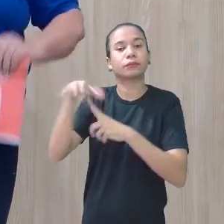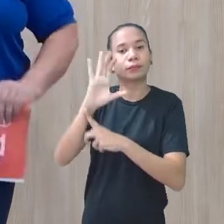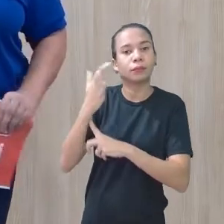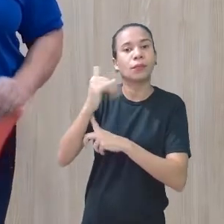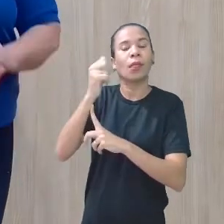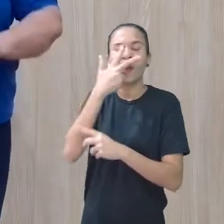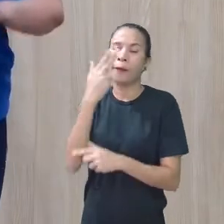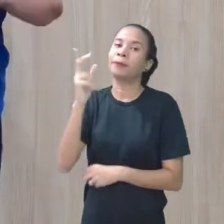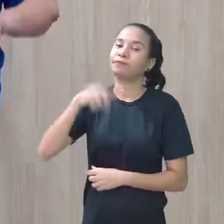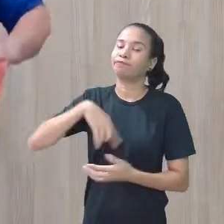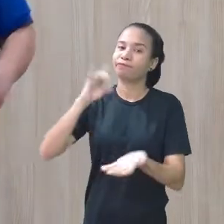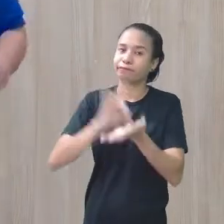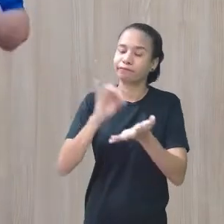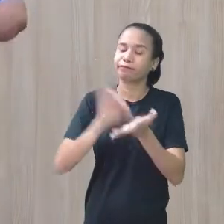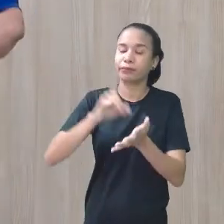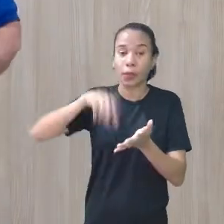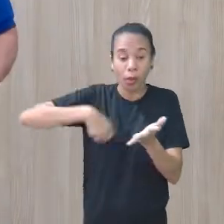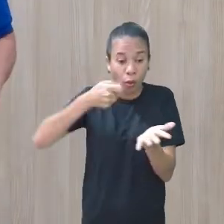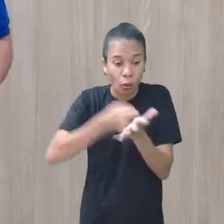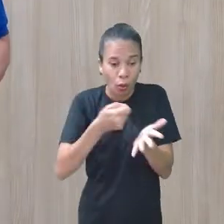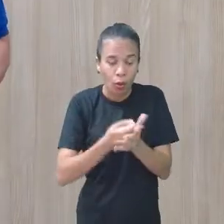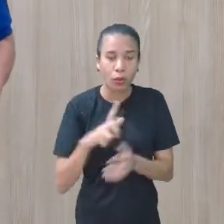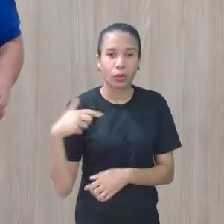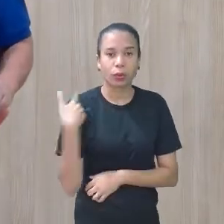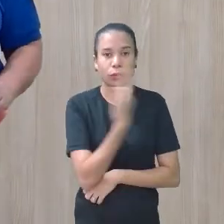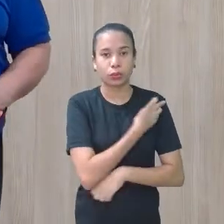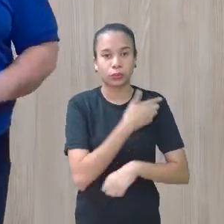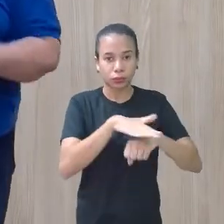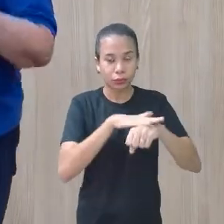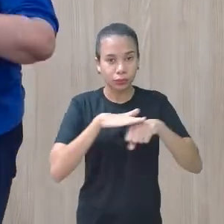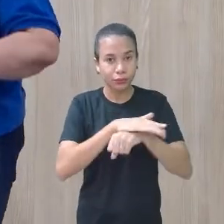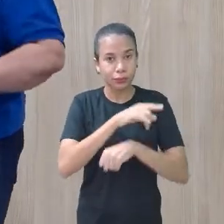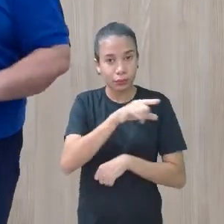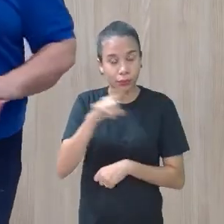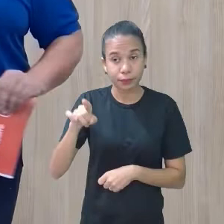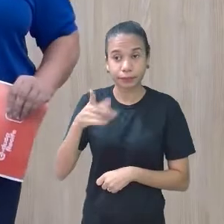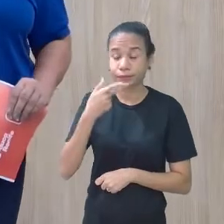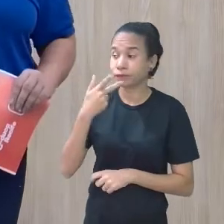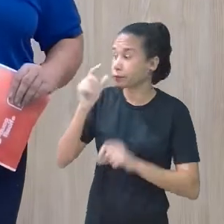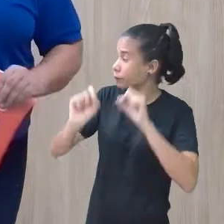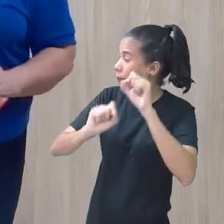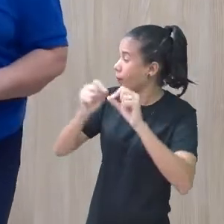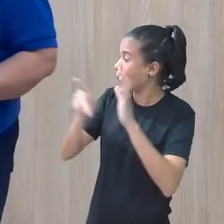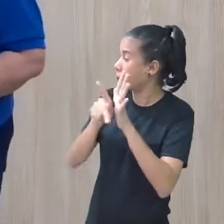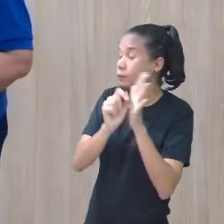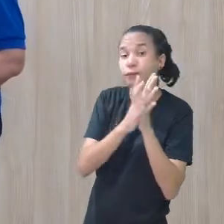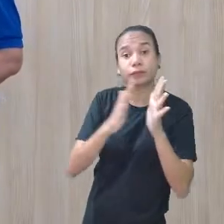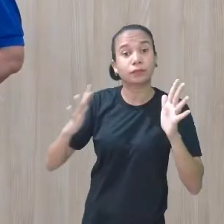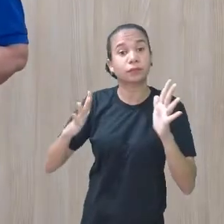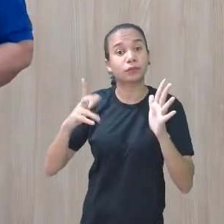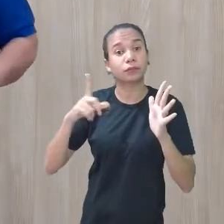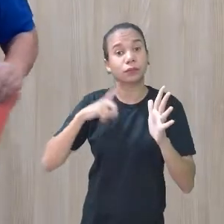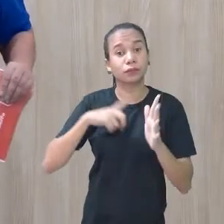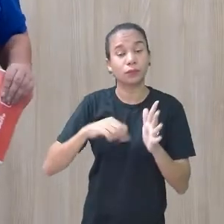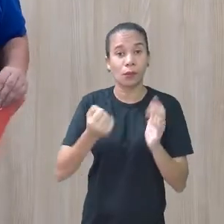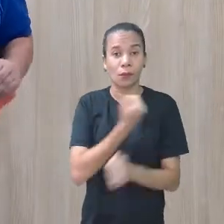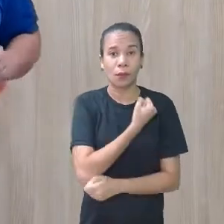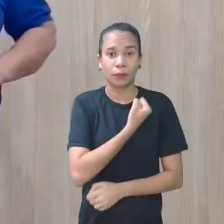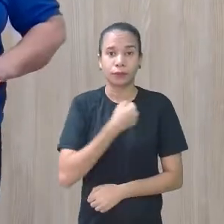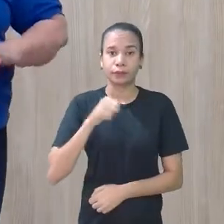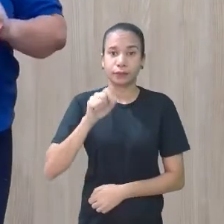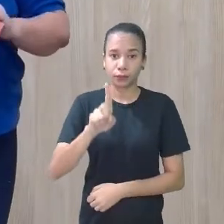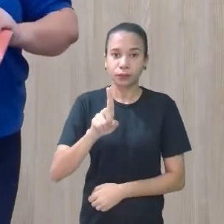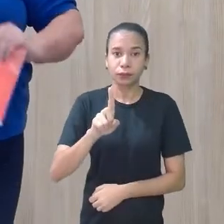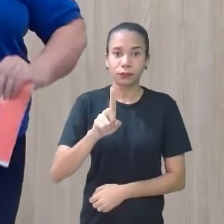a gente acha que é um dever nosso da gente conversar aqui com vocês. Mas o que é que diz aí a trilha número 1,